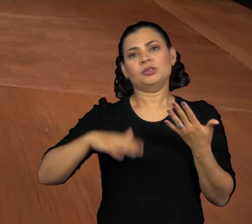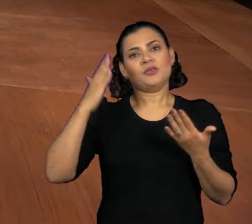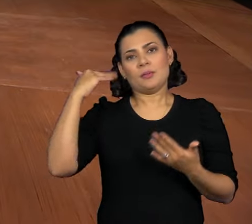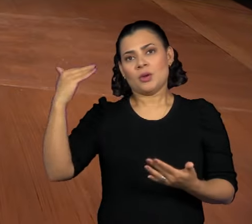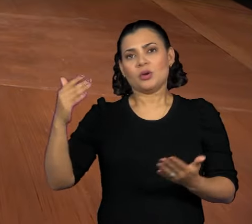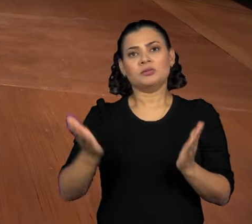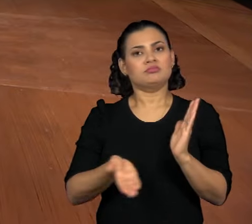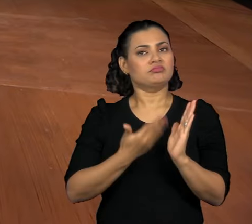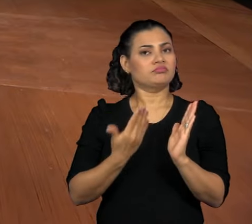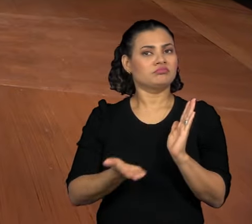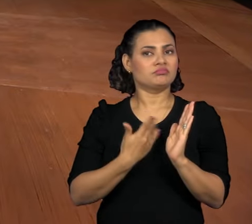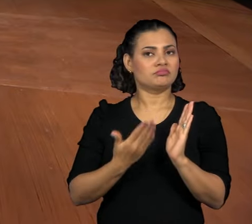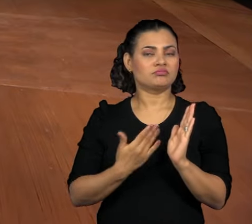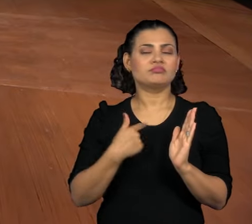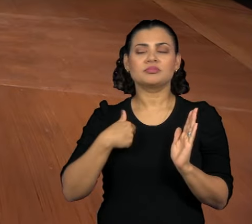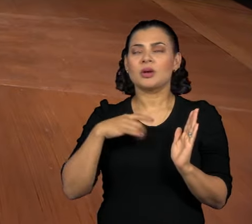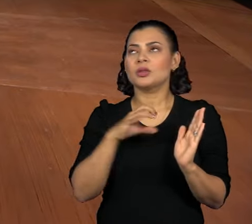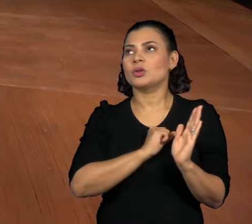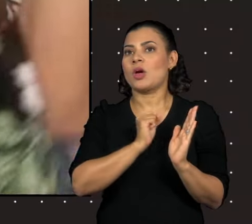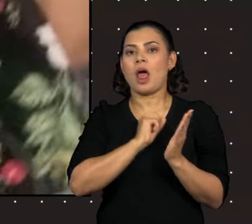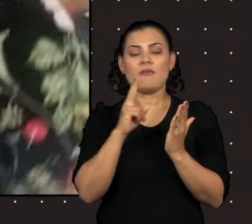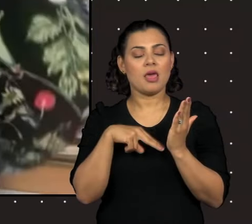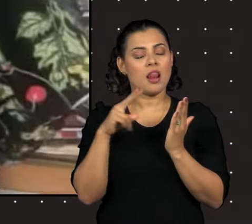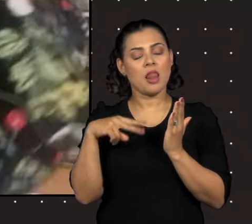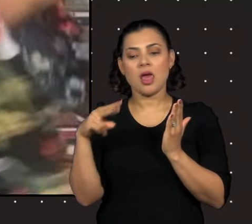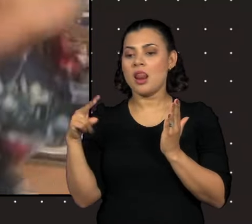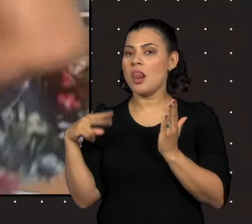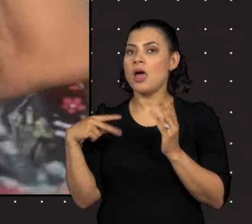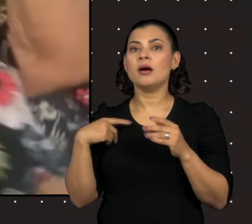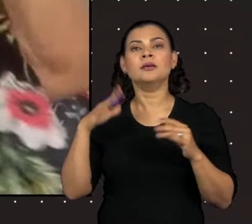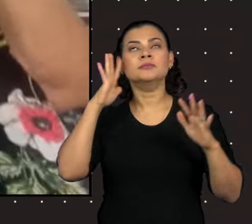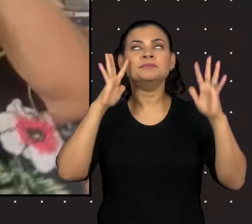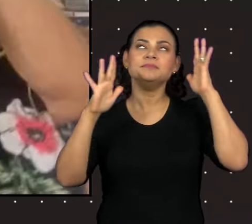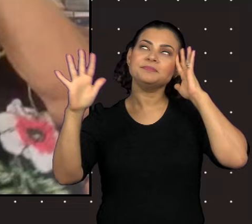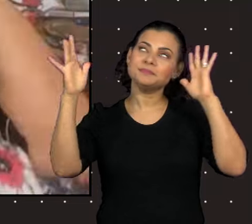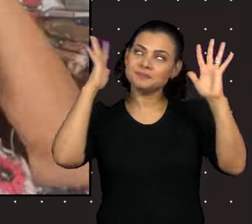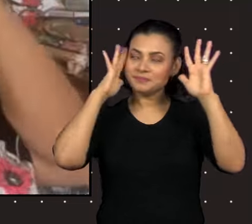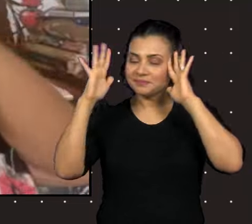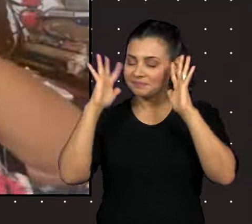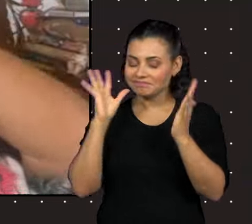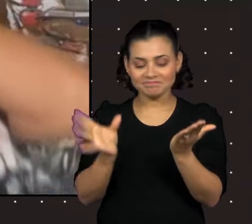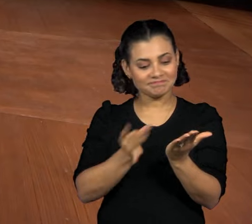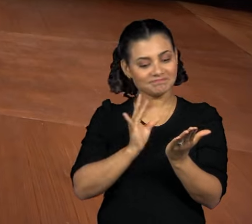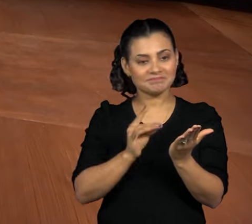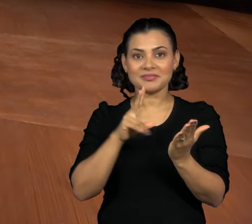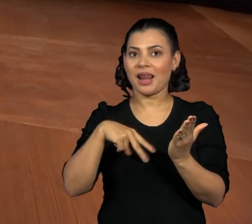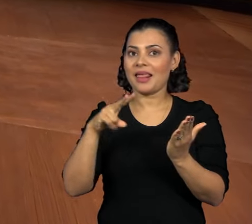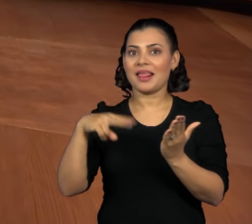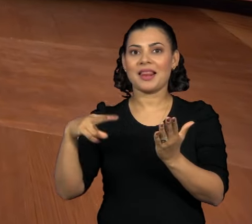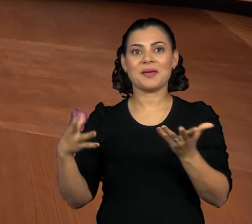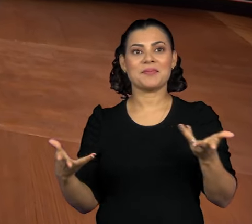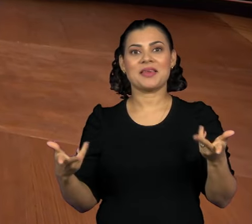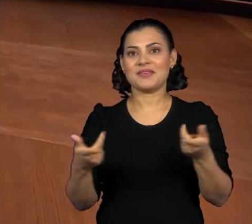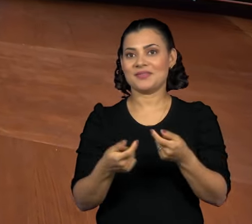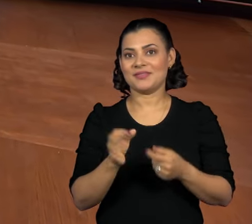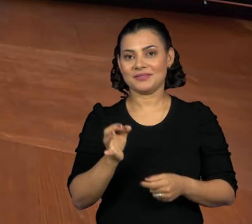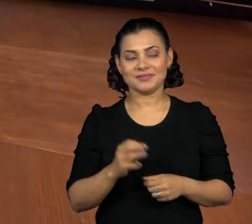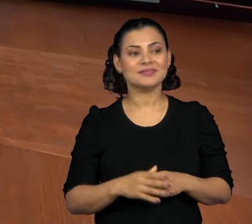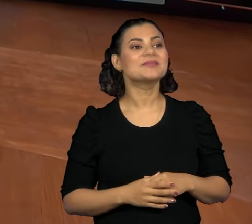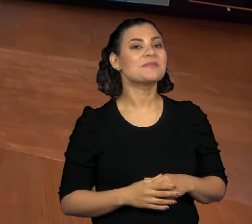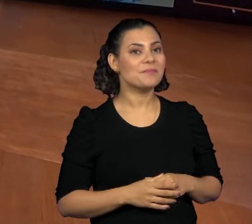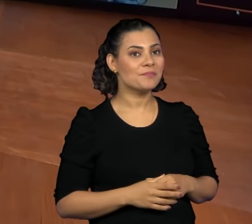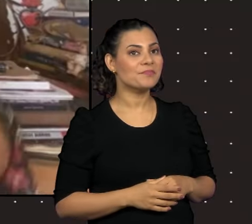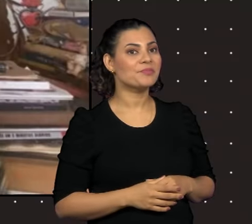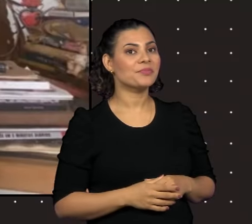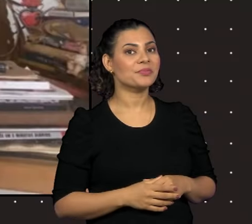Maurice Leblanc. Então, lia, eu ia apaixonado, eu viajava, né? Era assim, maravilhoso isso para mim. Aí, essa de Queiroz, né? Parece que era